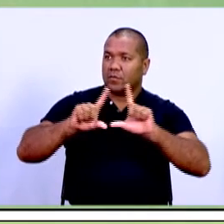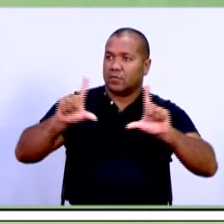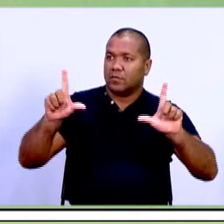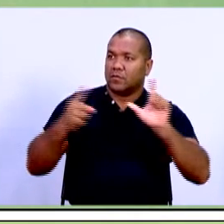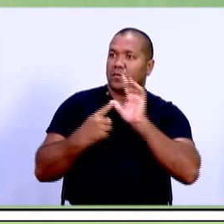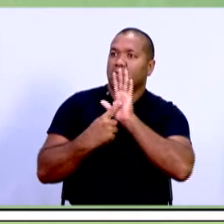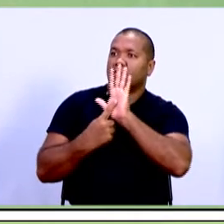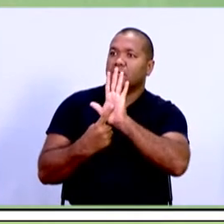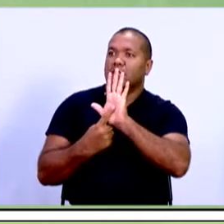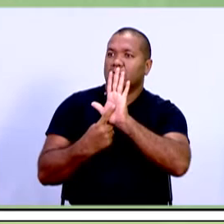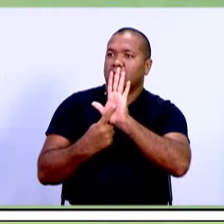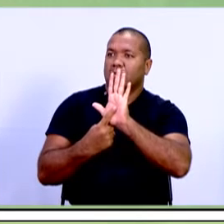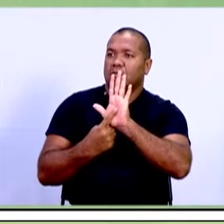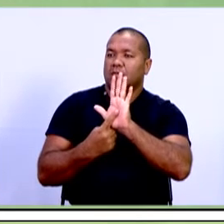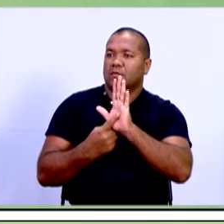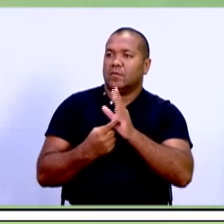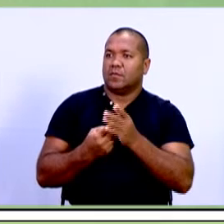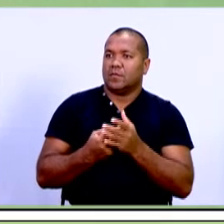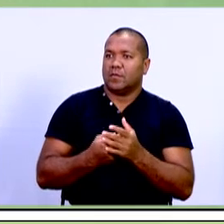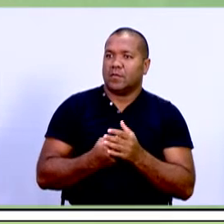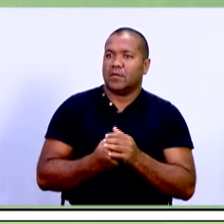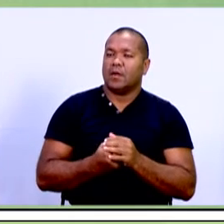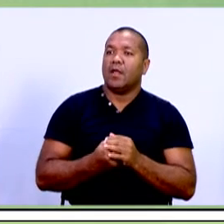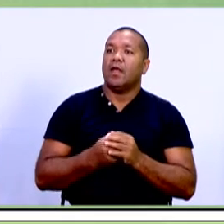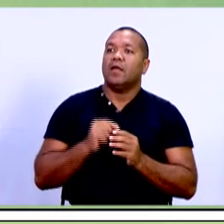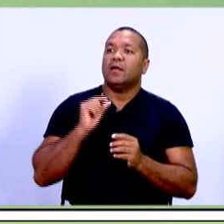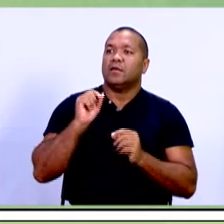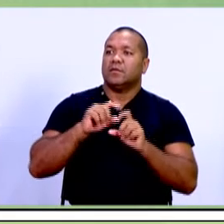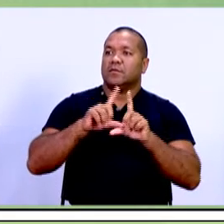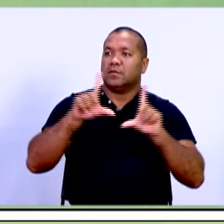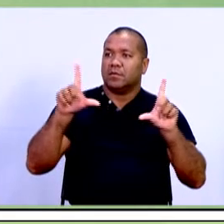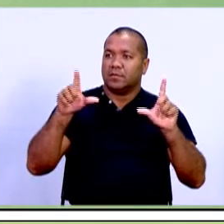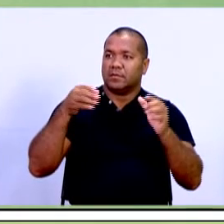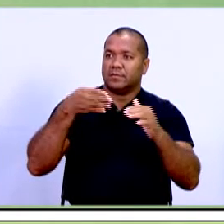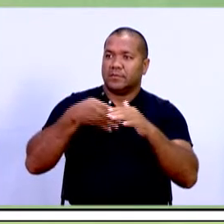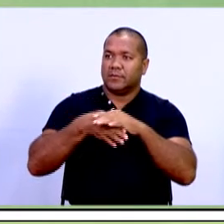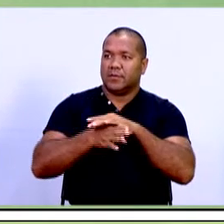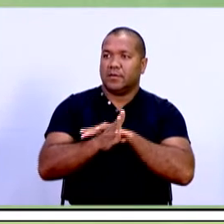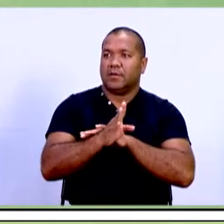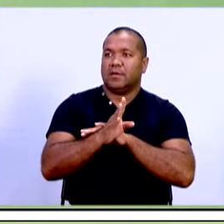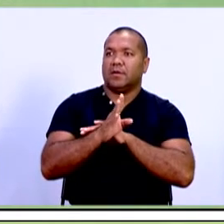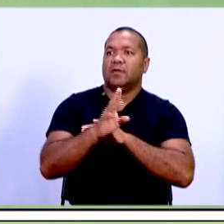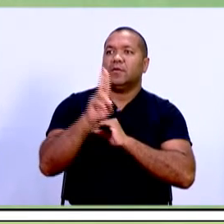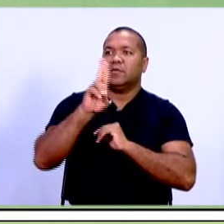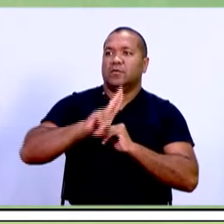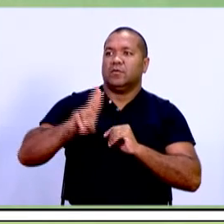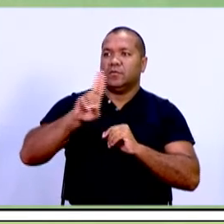aqui é a tela de acesso ao BI Server, com usuário e senha.